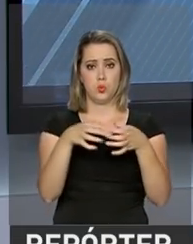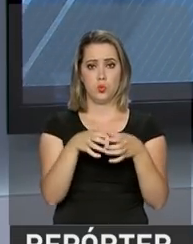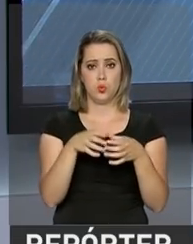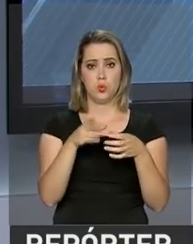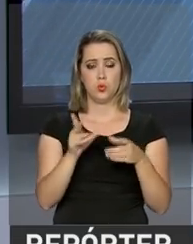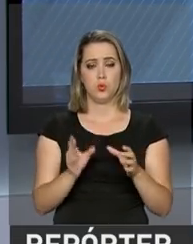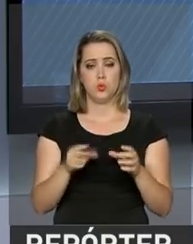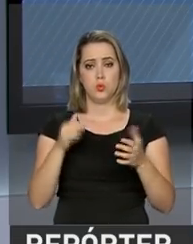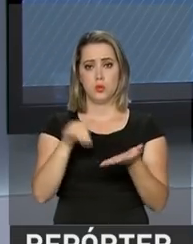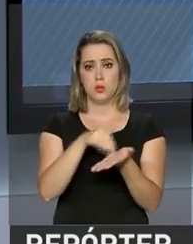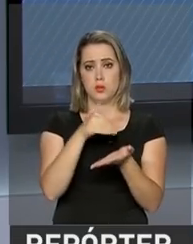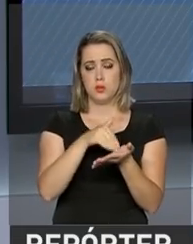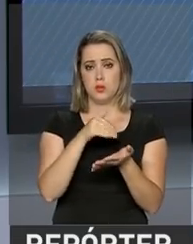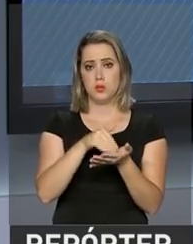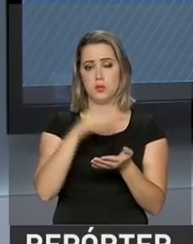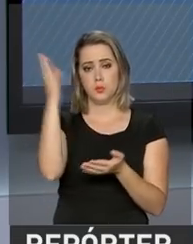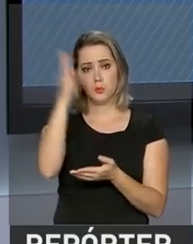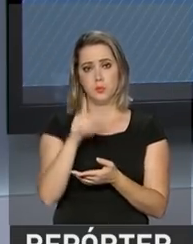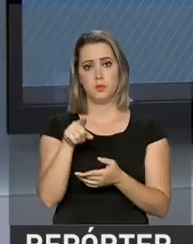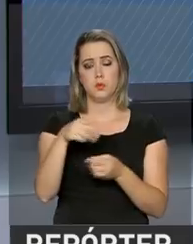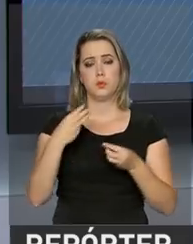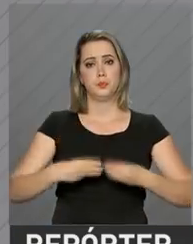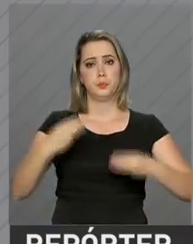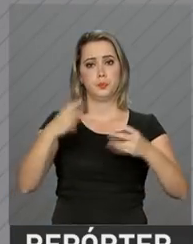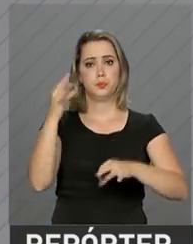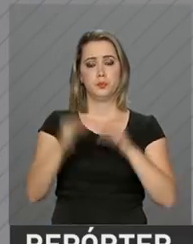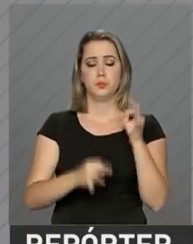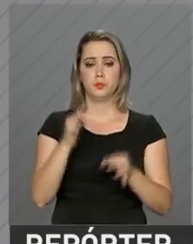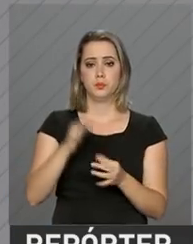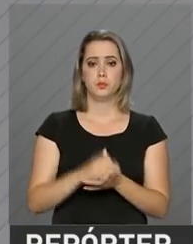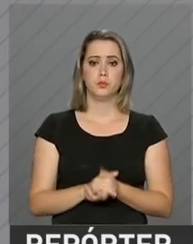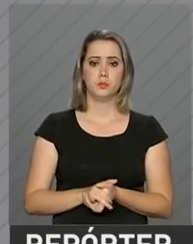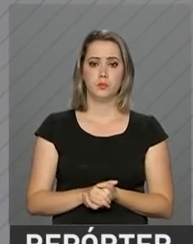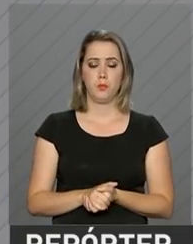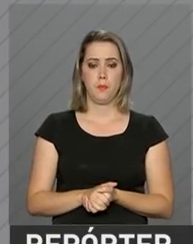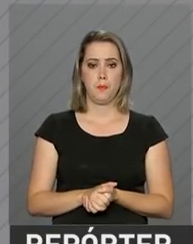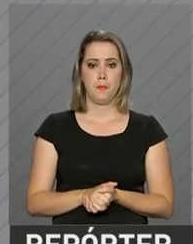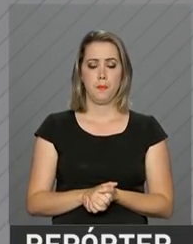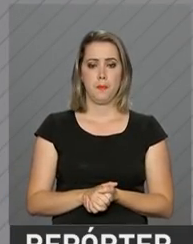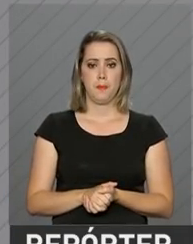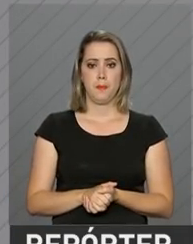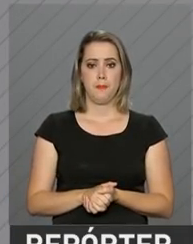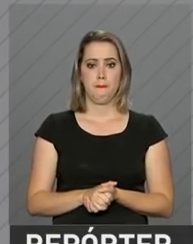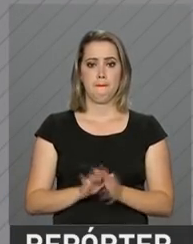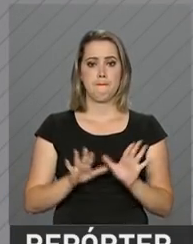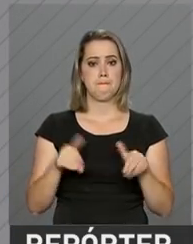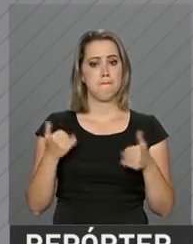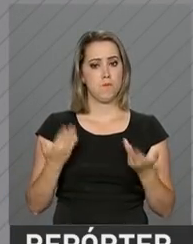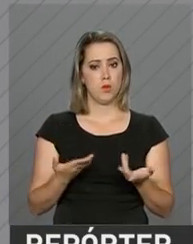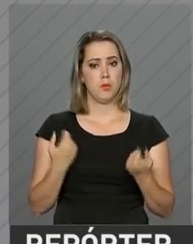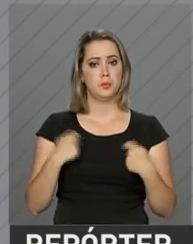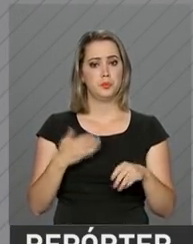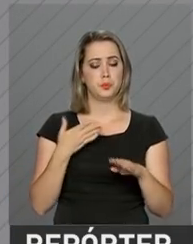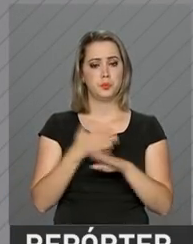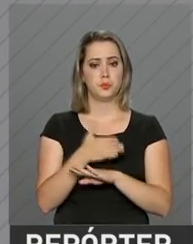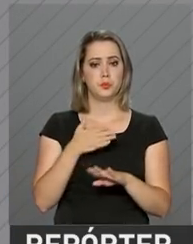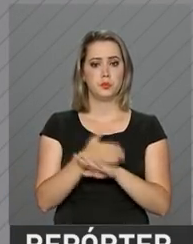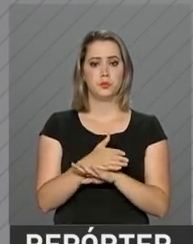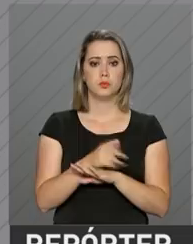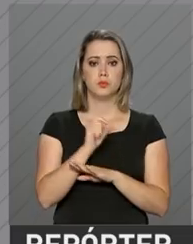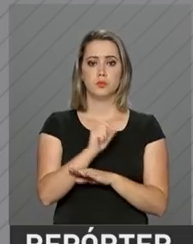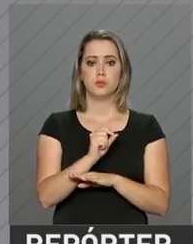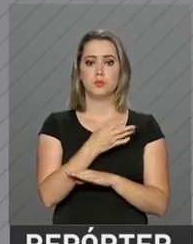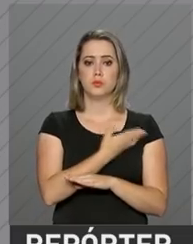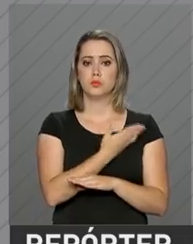do consumidor do ministério da justiça para isso é necessário acessar a plataforma